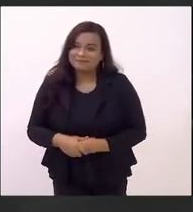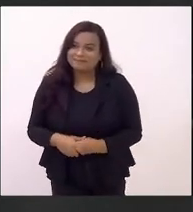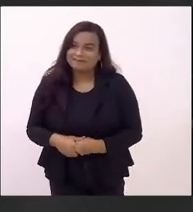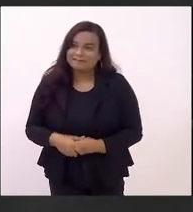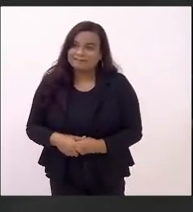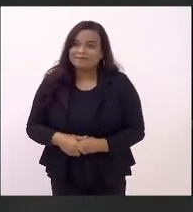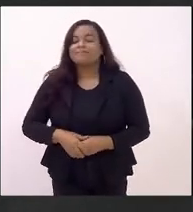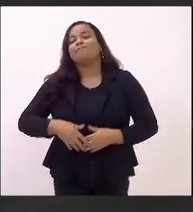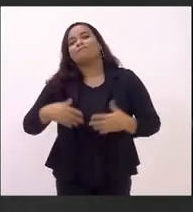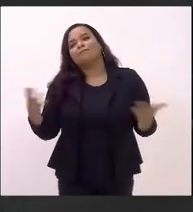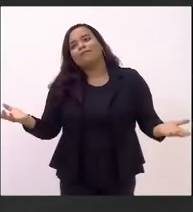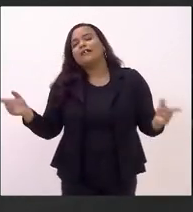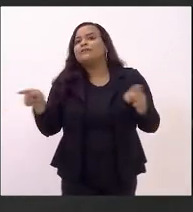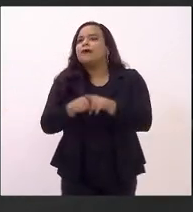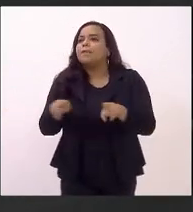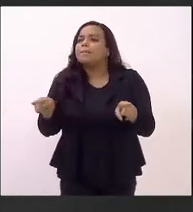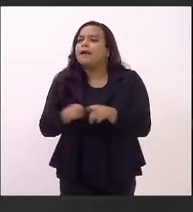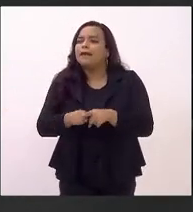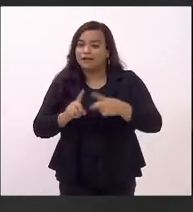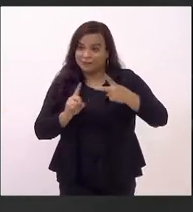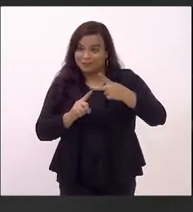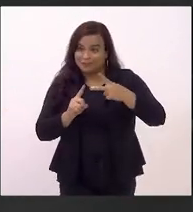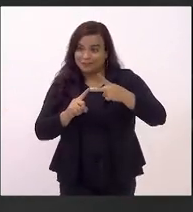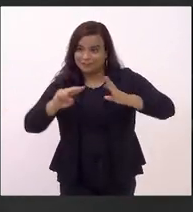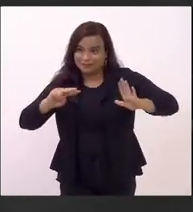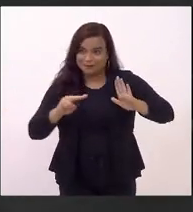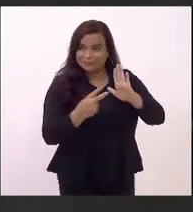Depois, claro que é o reconhecimento